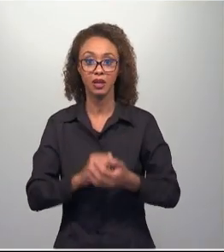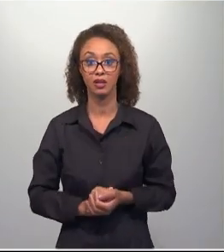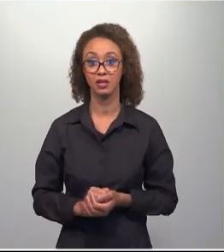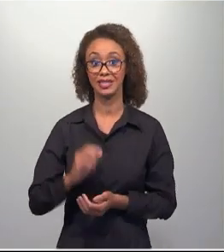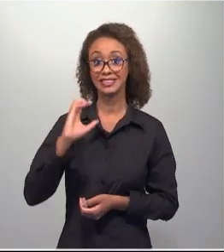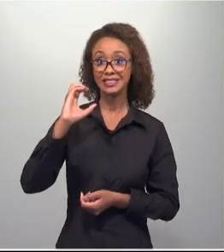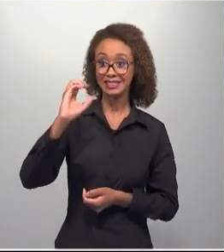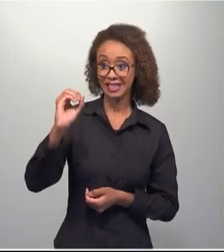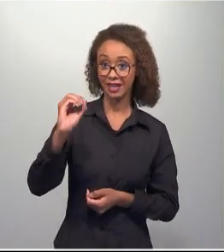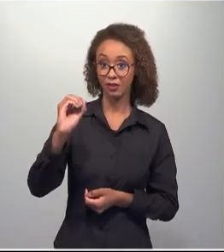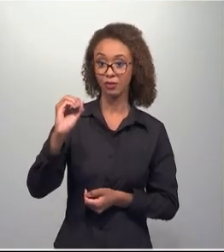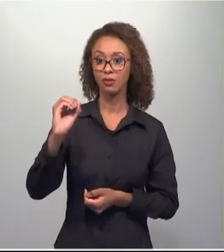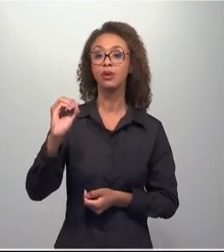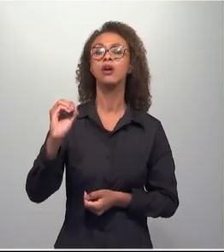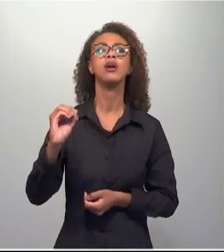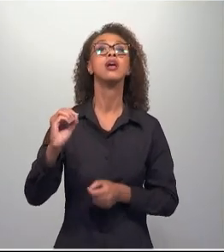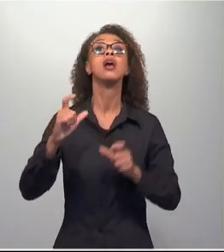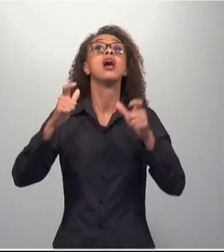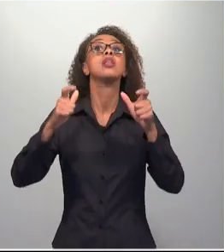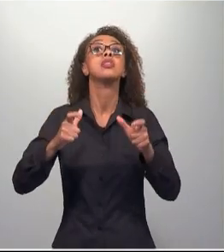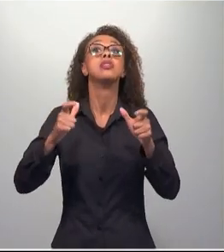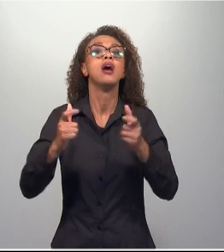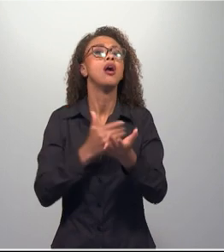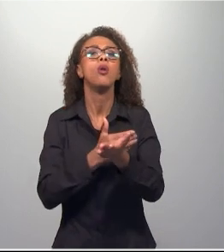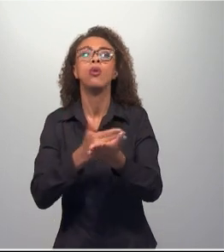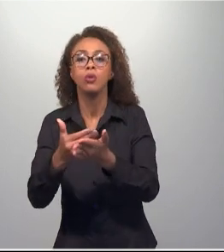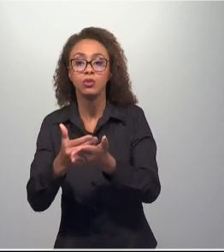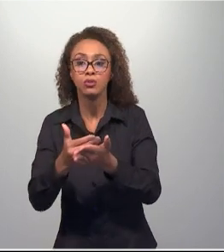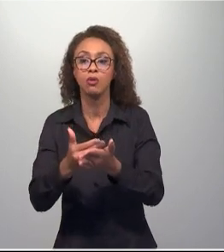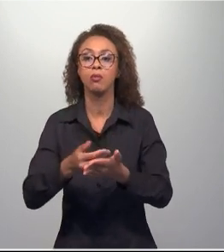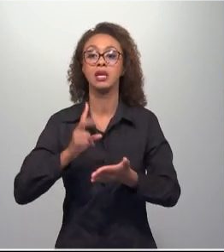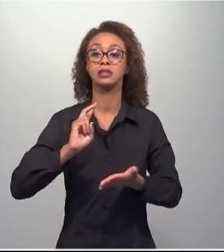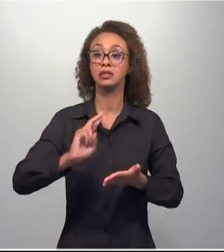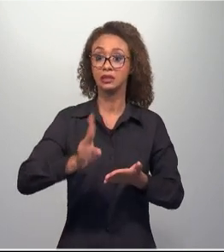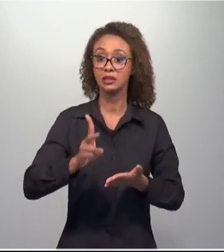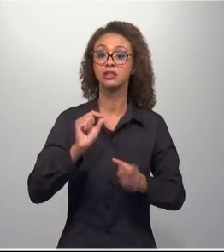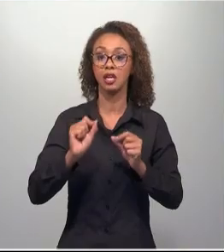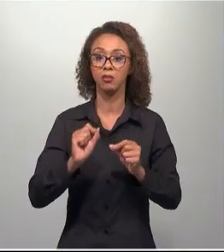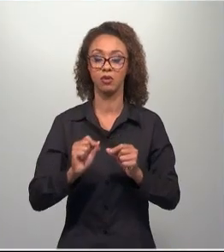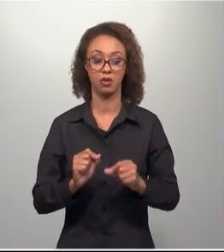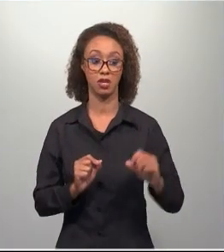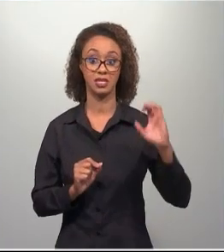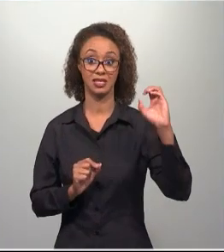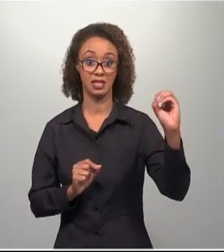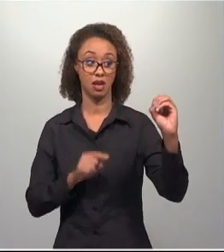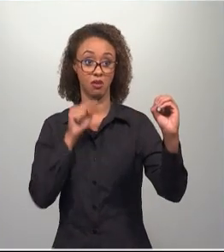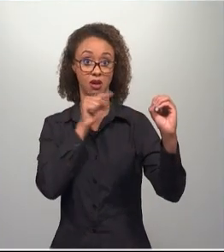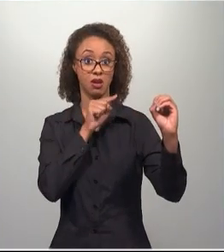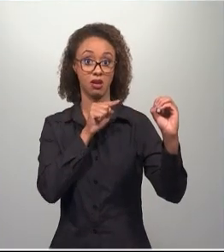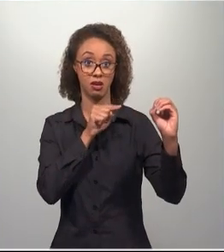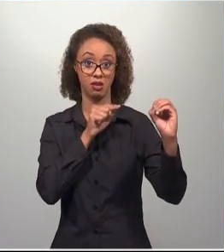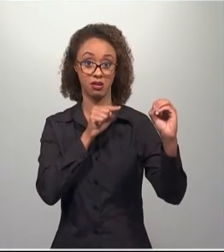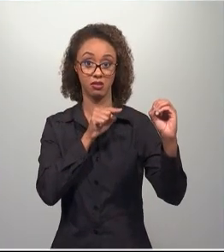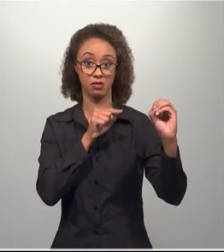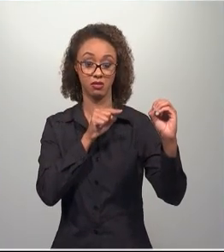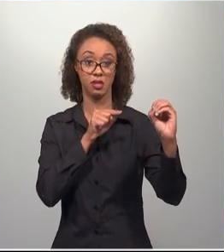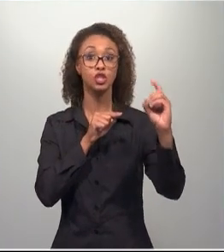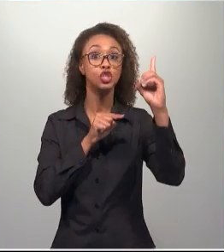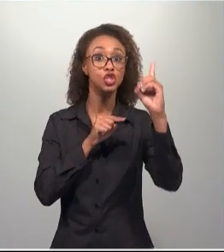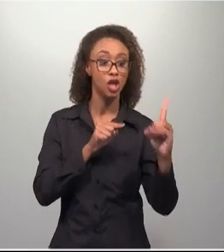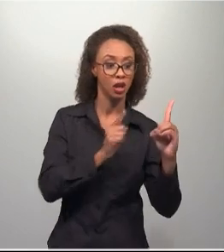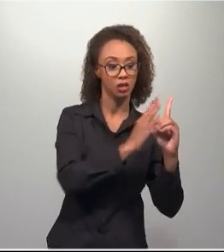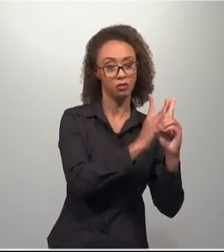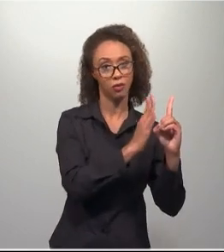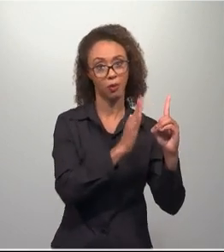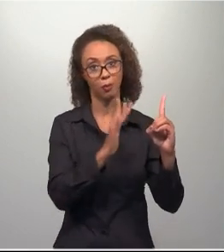da direita para a esquerda qualquer base começa em reserva depois que estamos falando em números inteiros